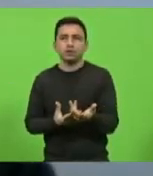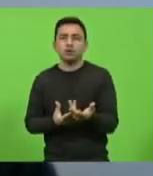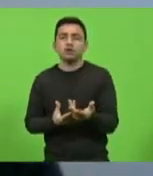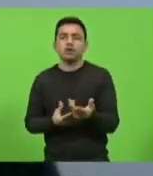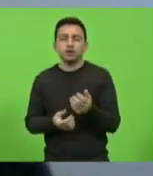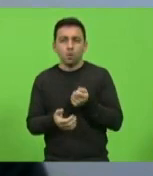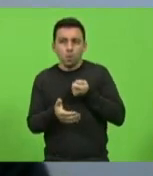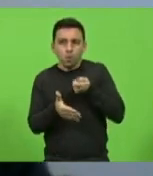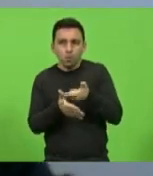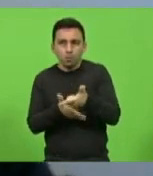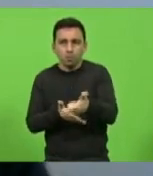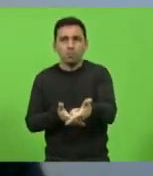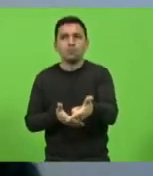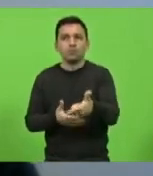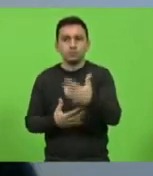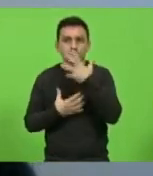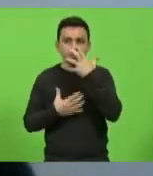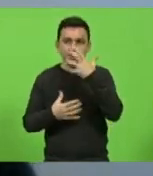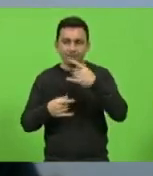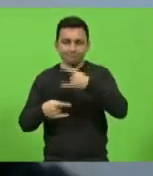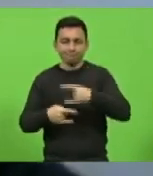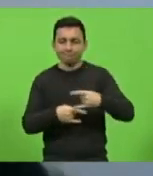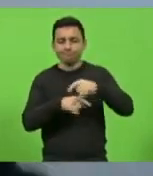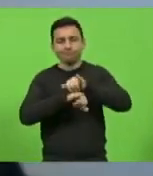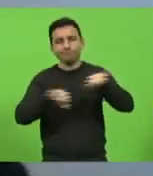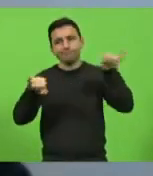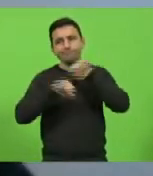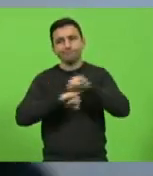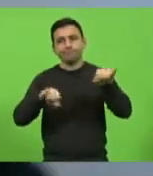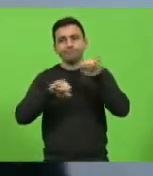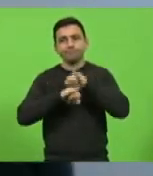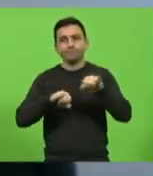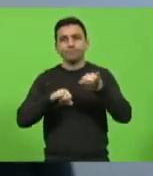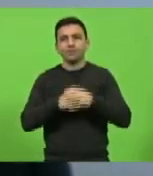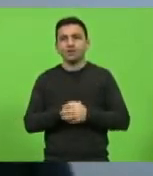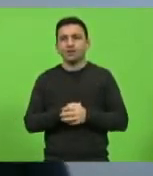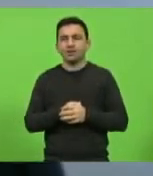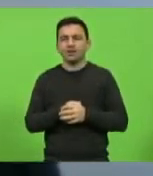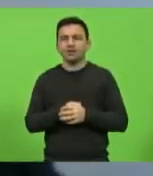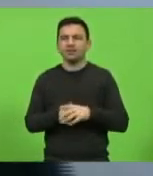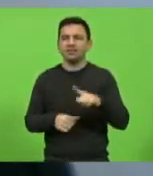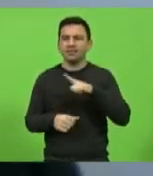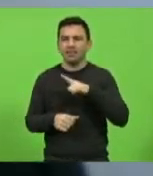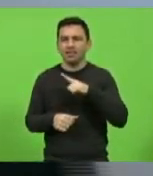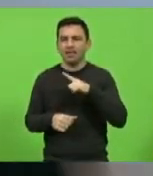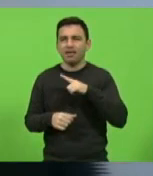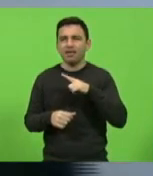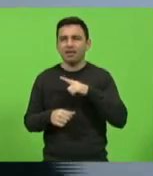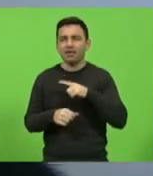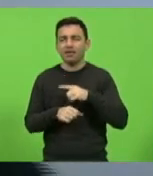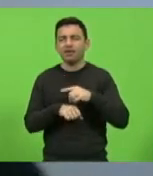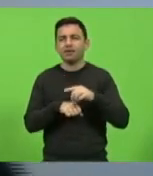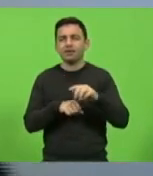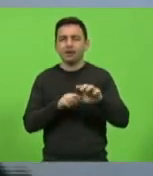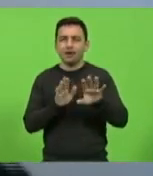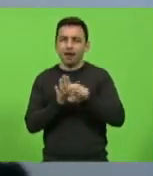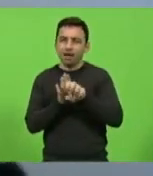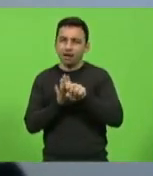dos respiradores em suas lives, confissões gravadas e divulgadas pelo próprio